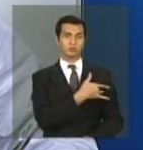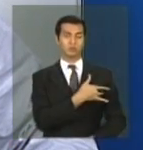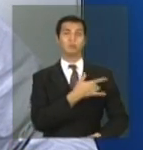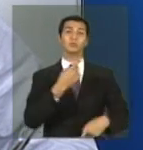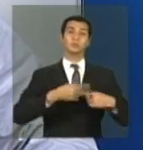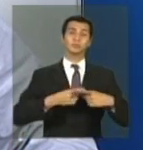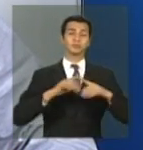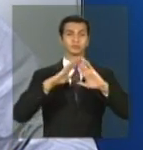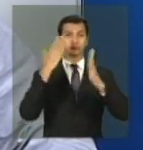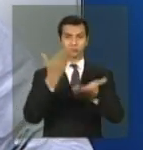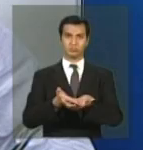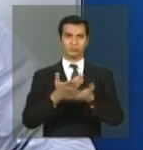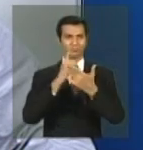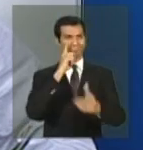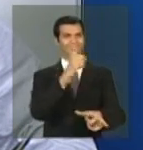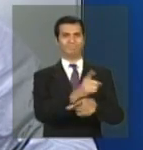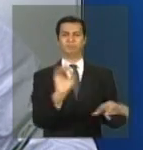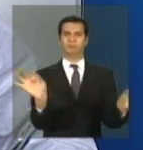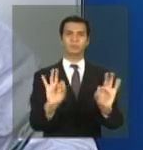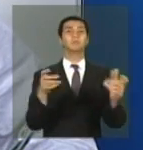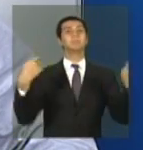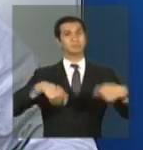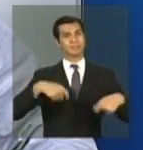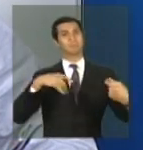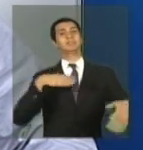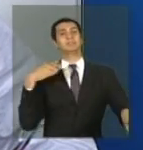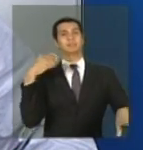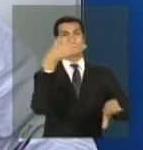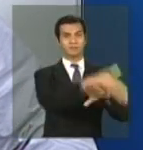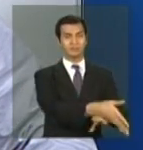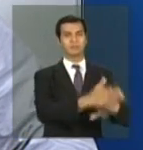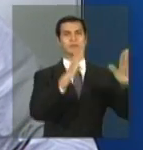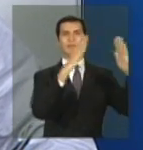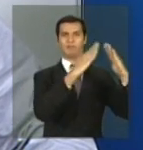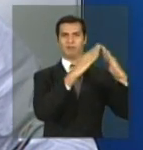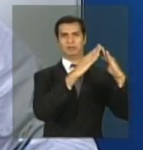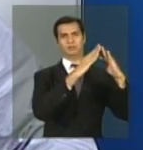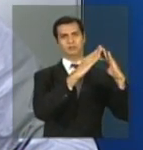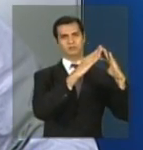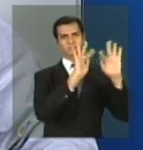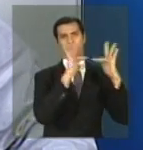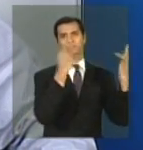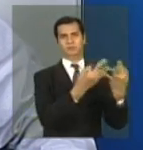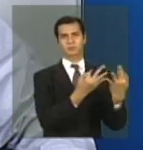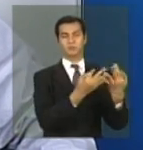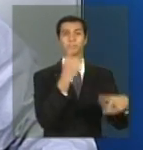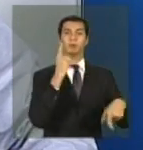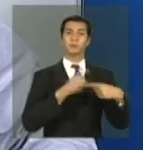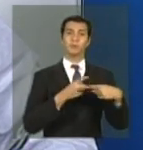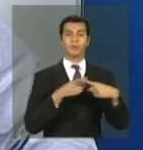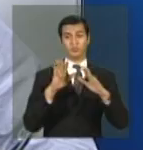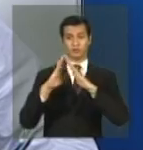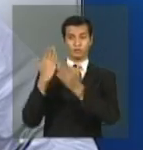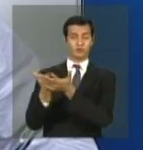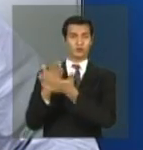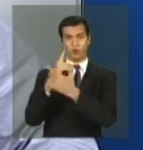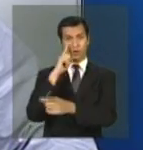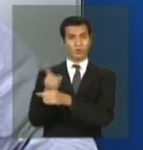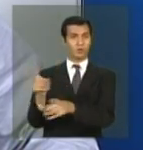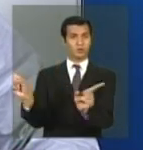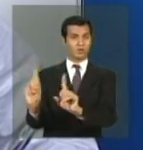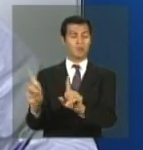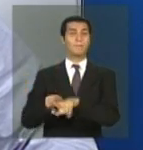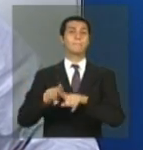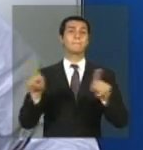escolas, é preciso que alguém bata na porta do domicílio. Afinal de contas, ele é não localizado na escola, mas no